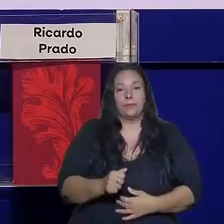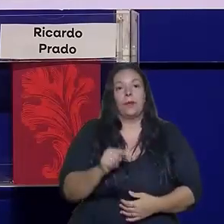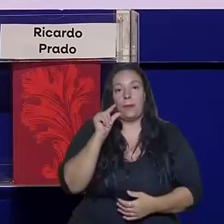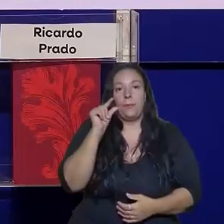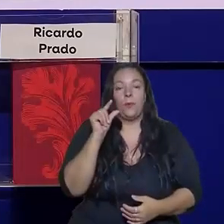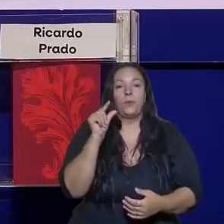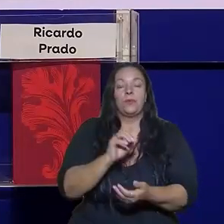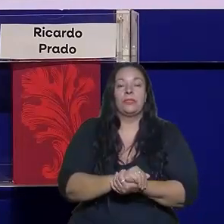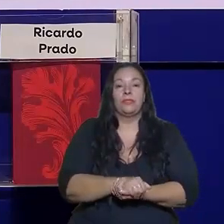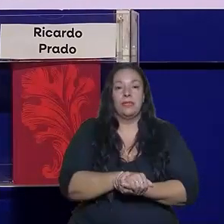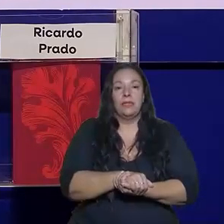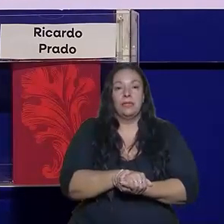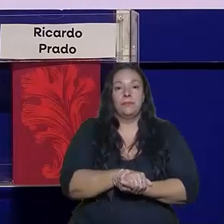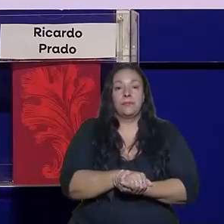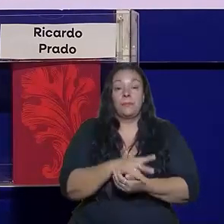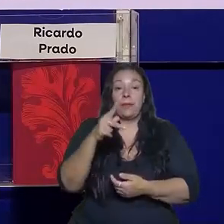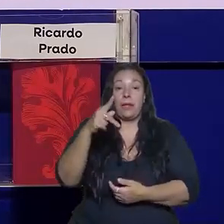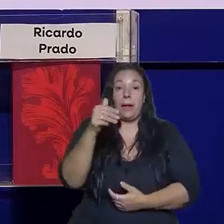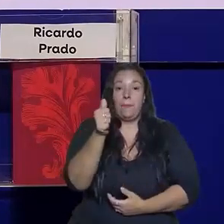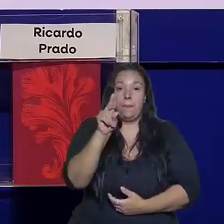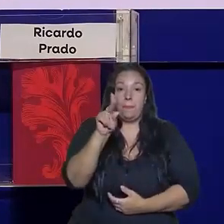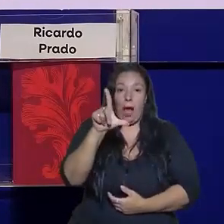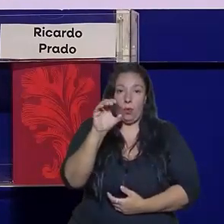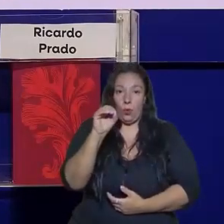né? Paulo,